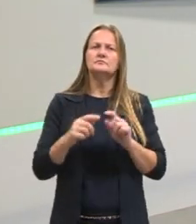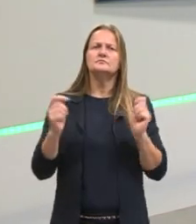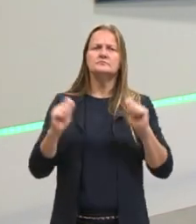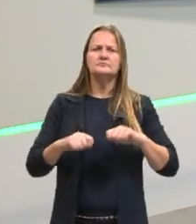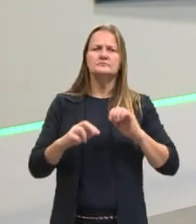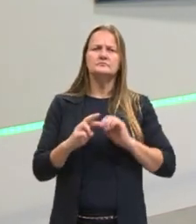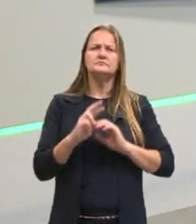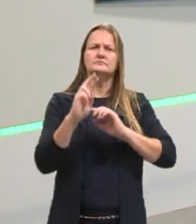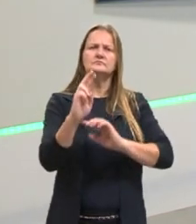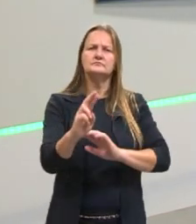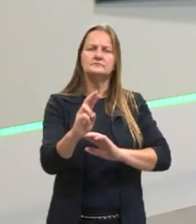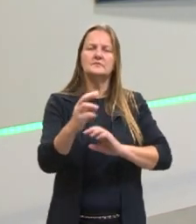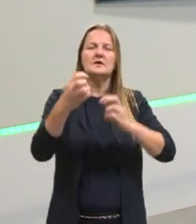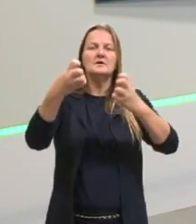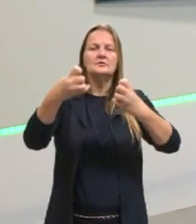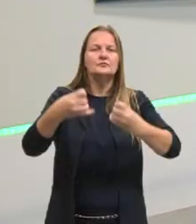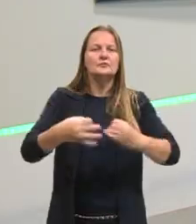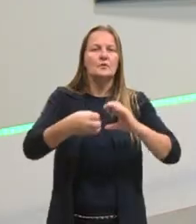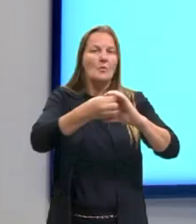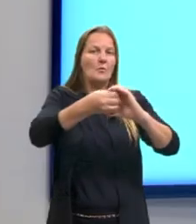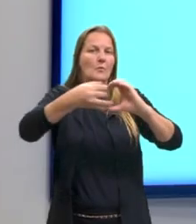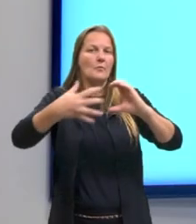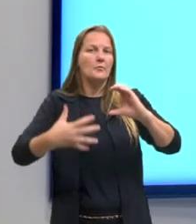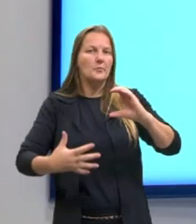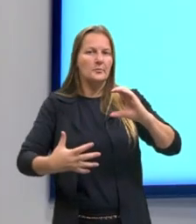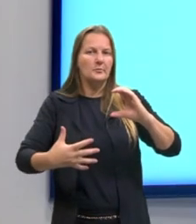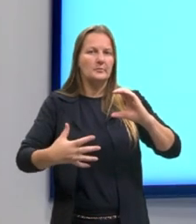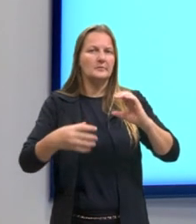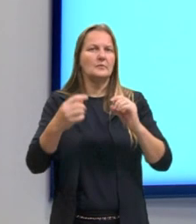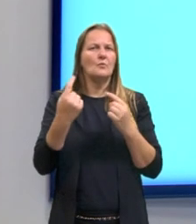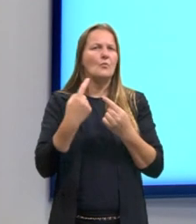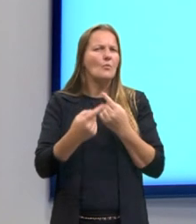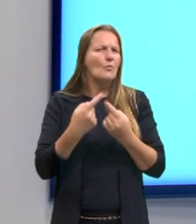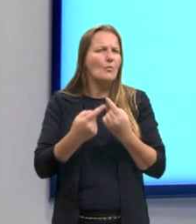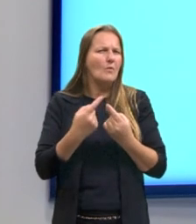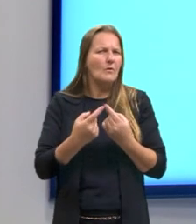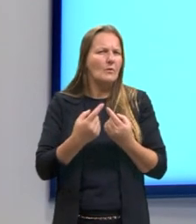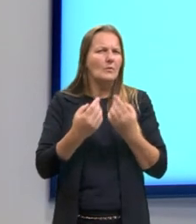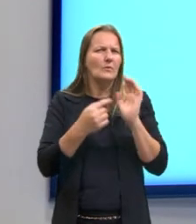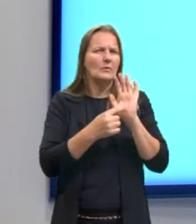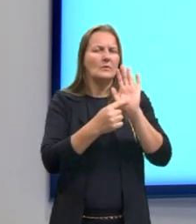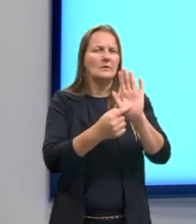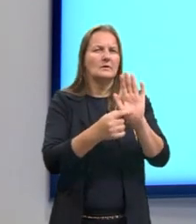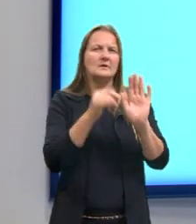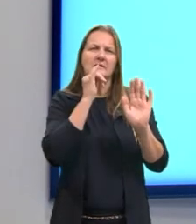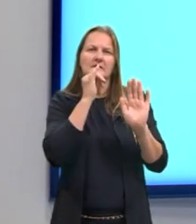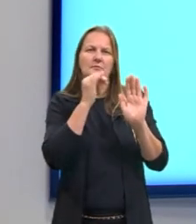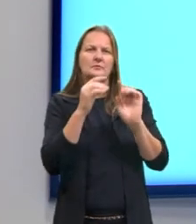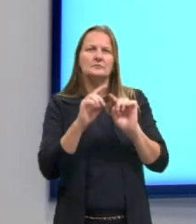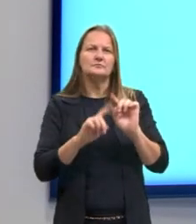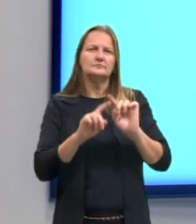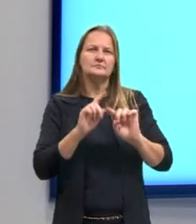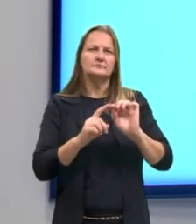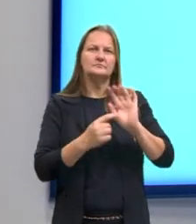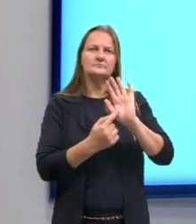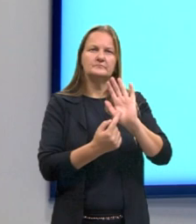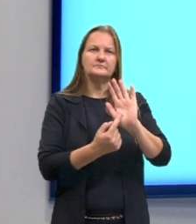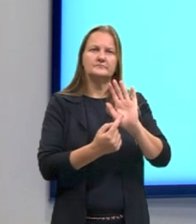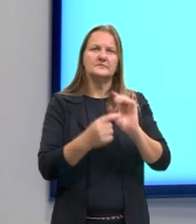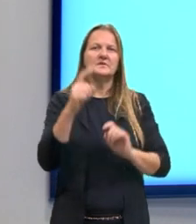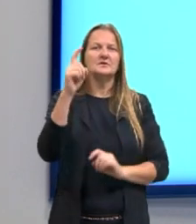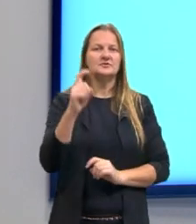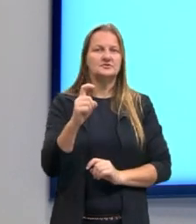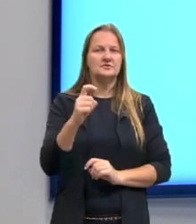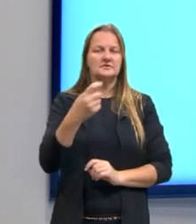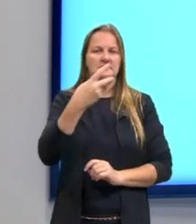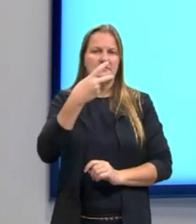representar descrevendo as características de seus elementos. E aqui nós temos um exemplo B. X é um